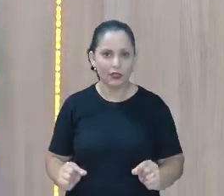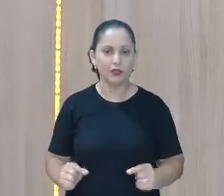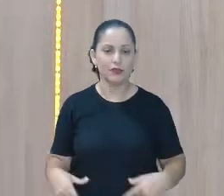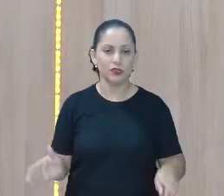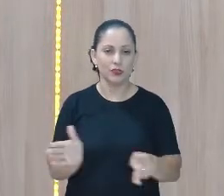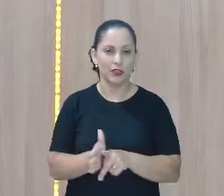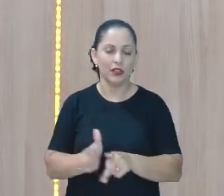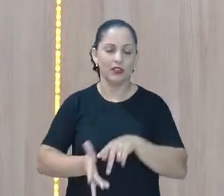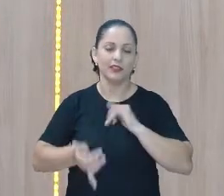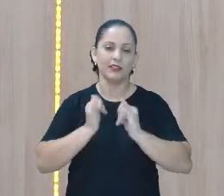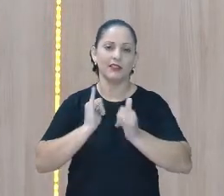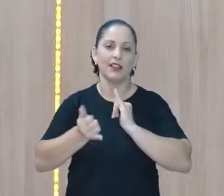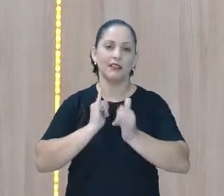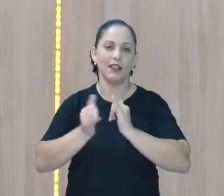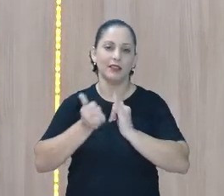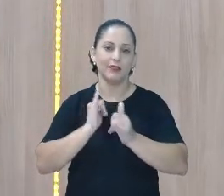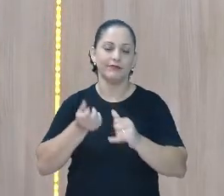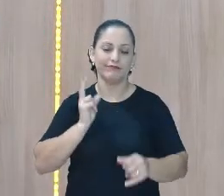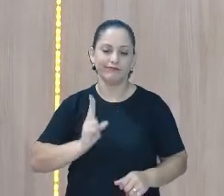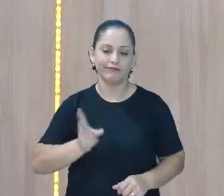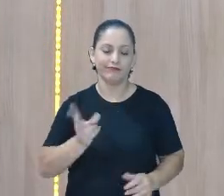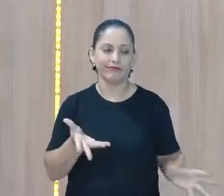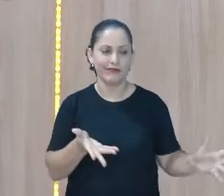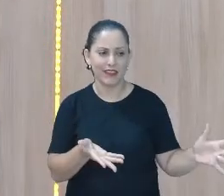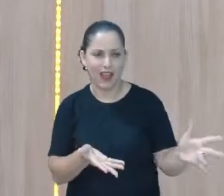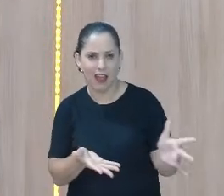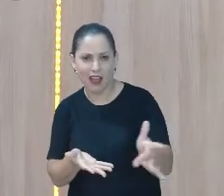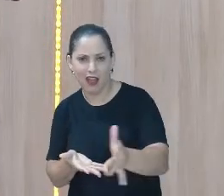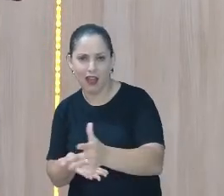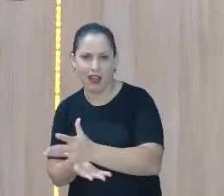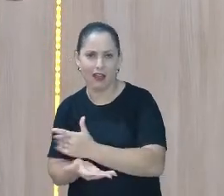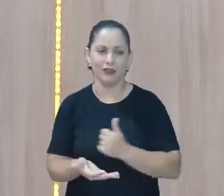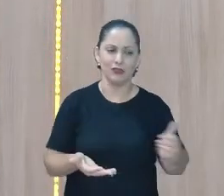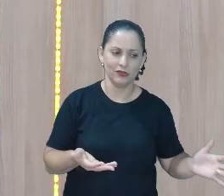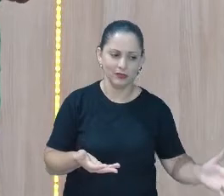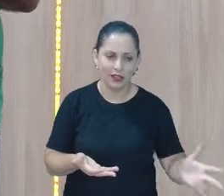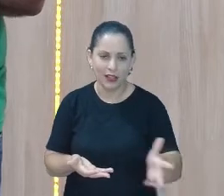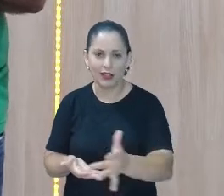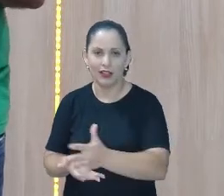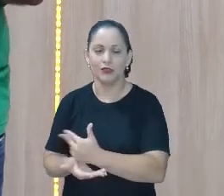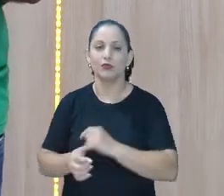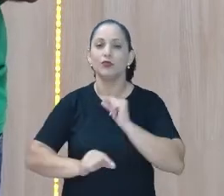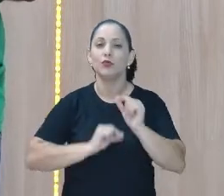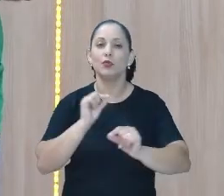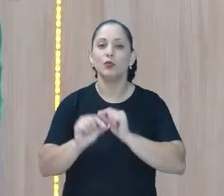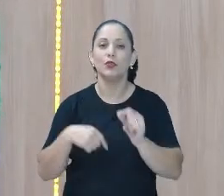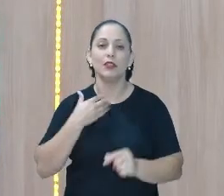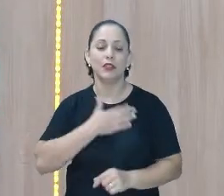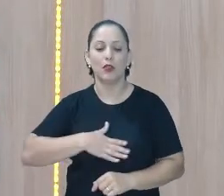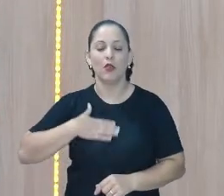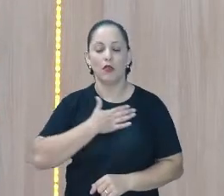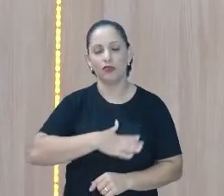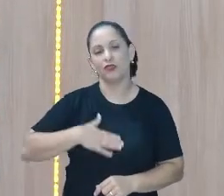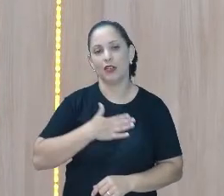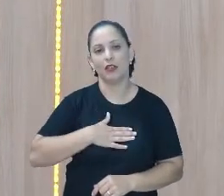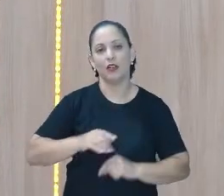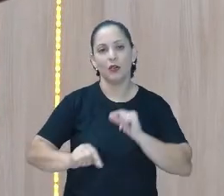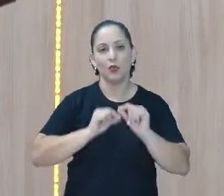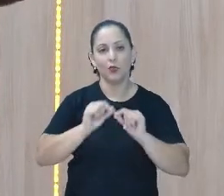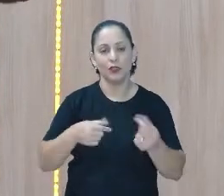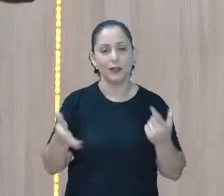internet, eles estão o tempo todo coletando dados sobre você, do que você gosta, do que você